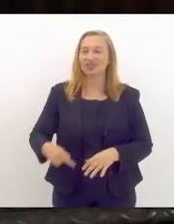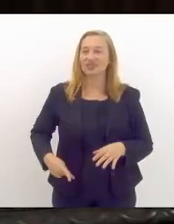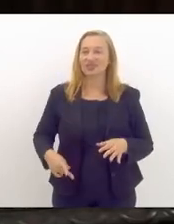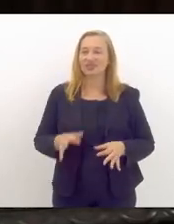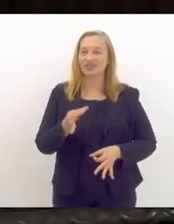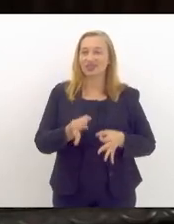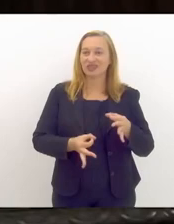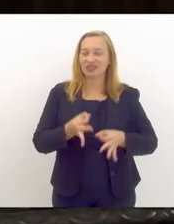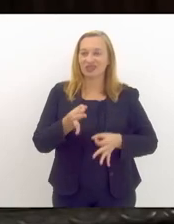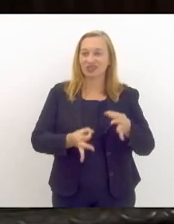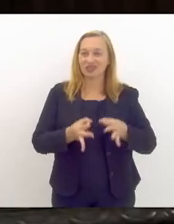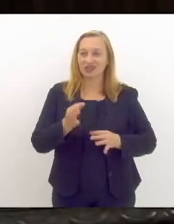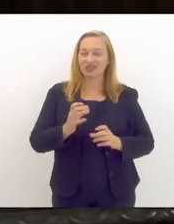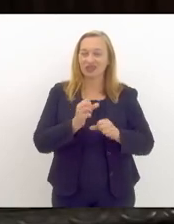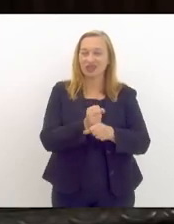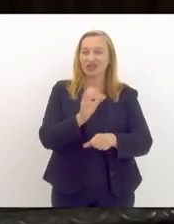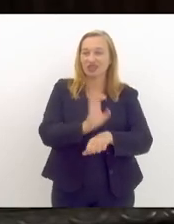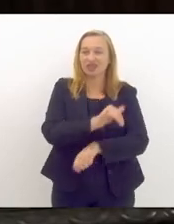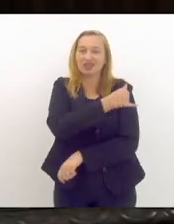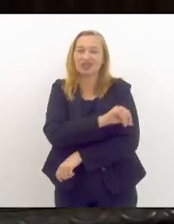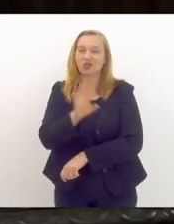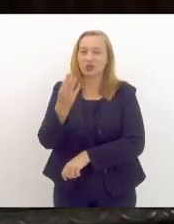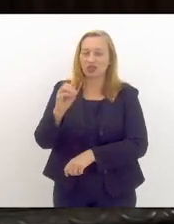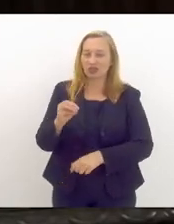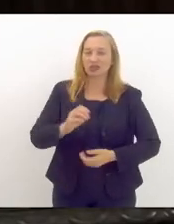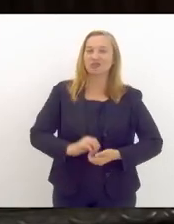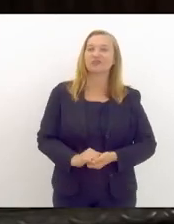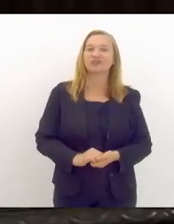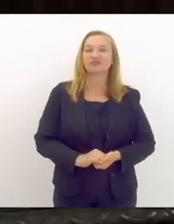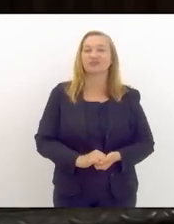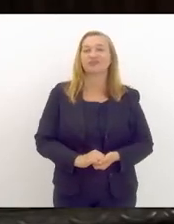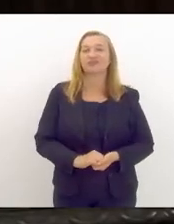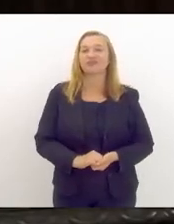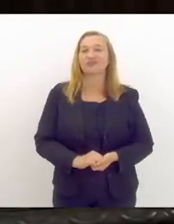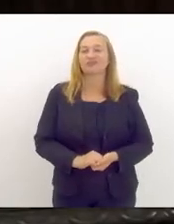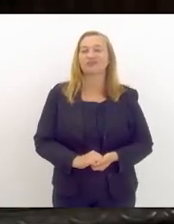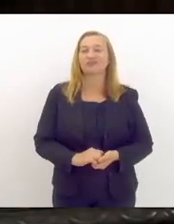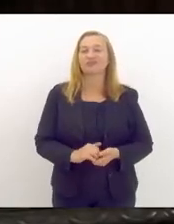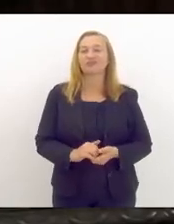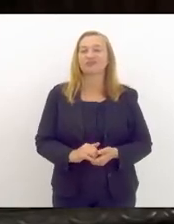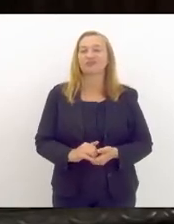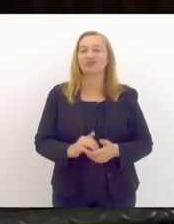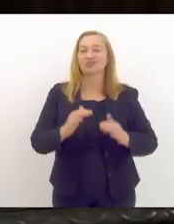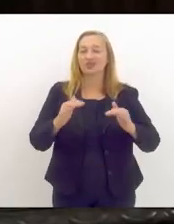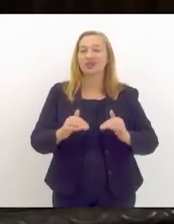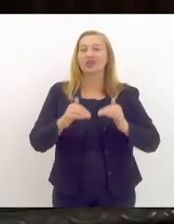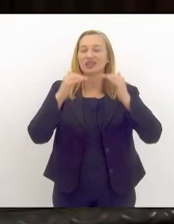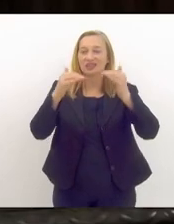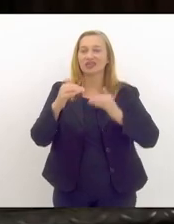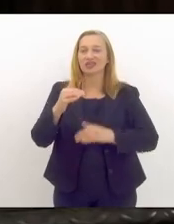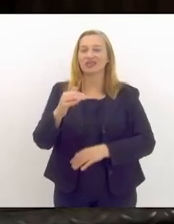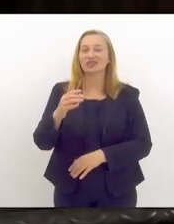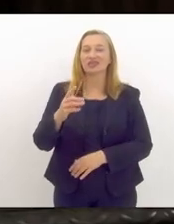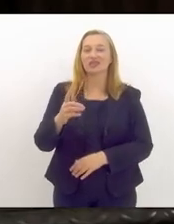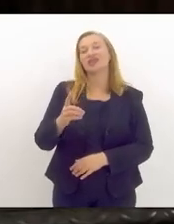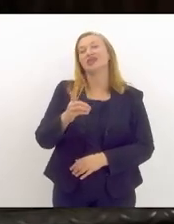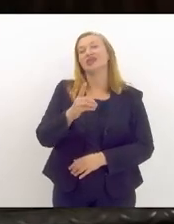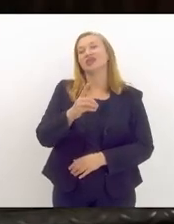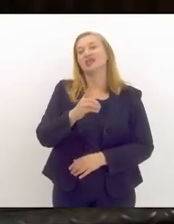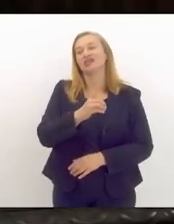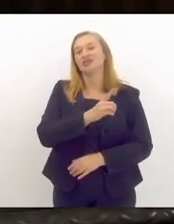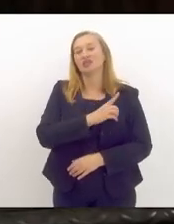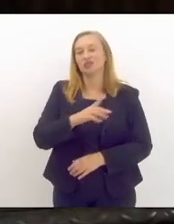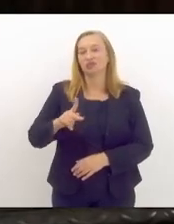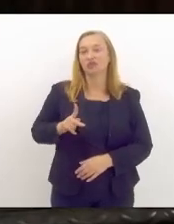do Rio de Janeiro, doutor Rodrigo Melo do Nascimento, a excelentíssima senhora defensora pública geral do Estado do Rio de